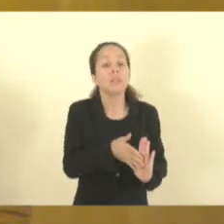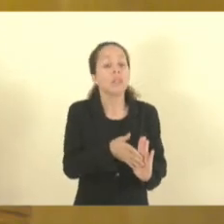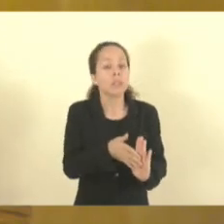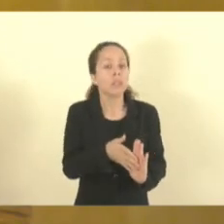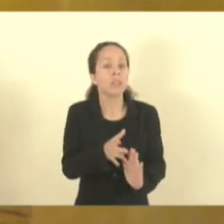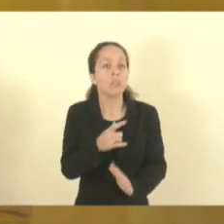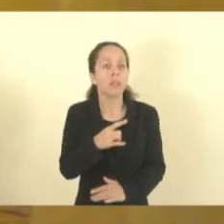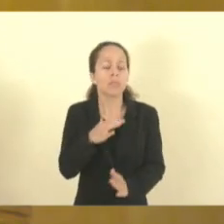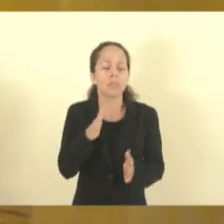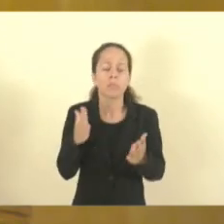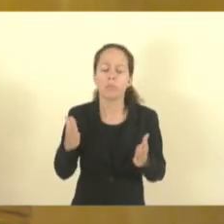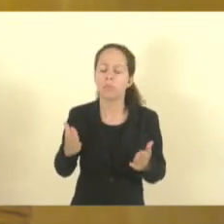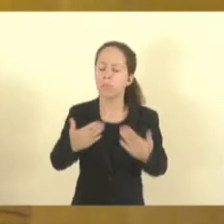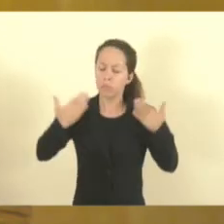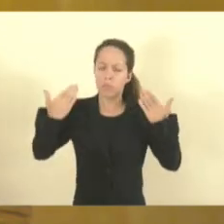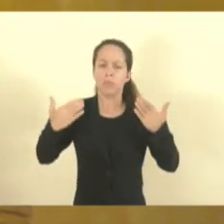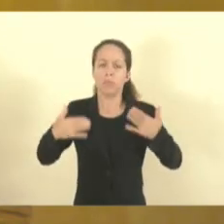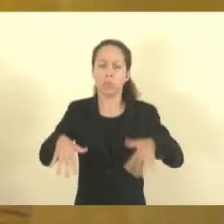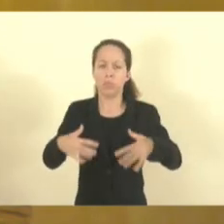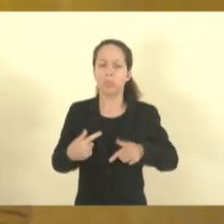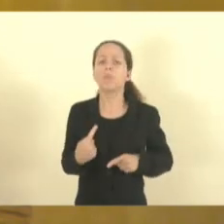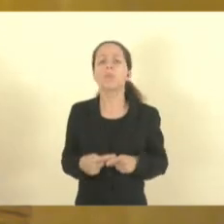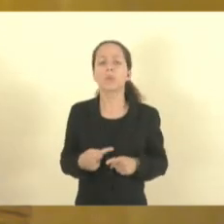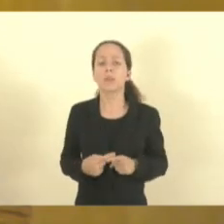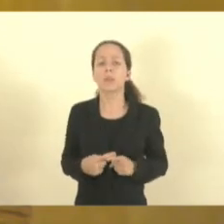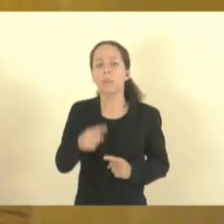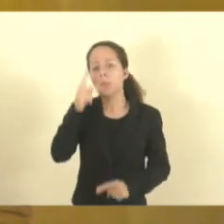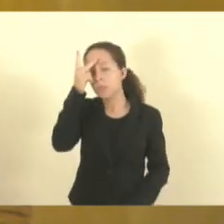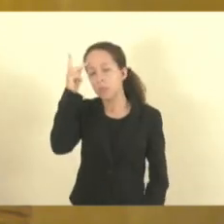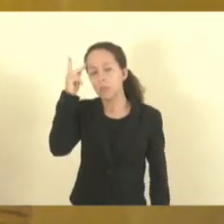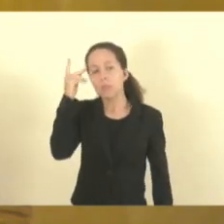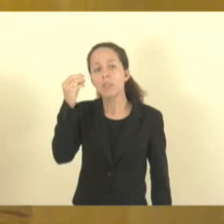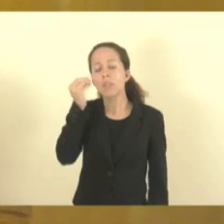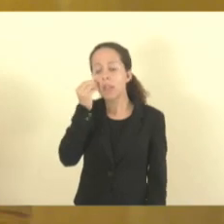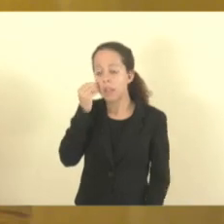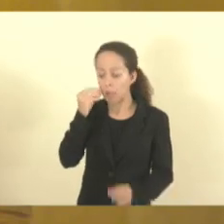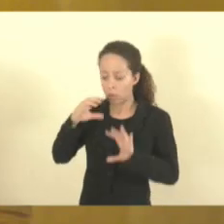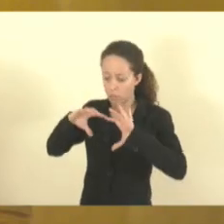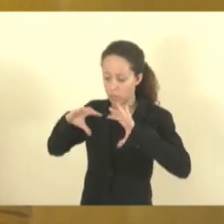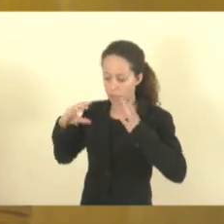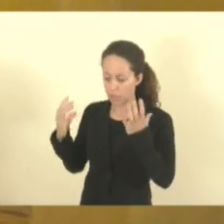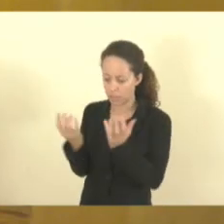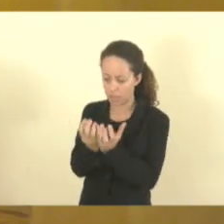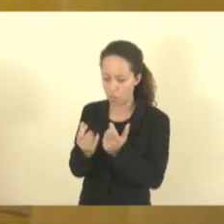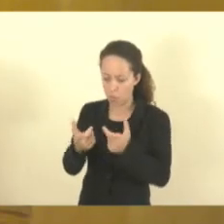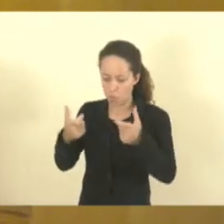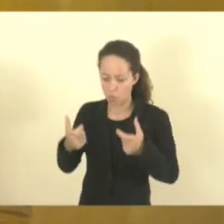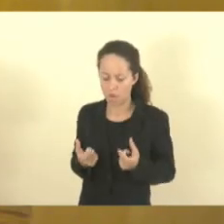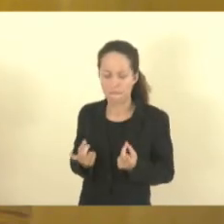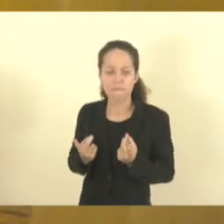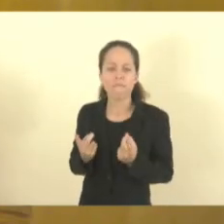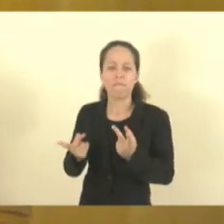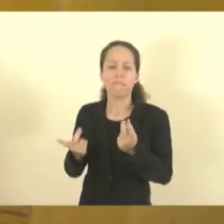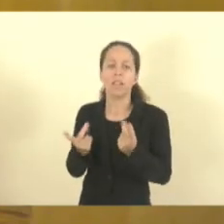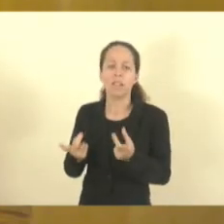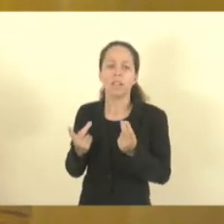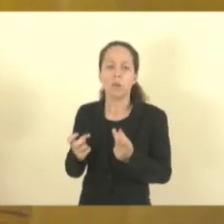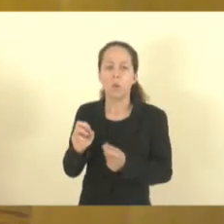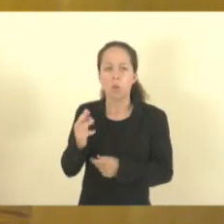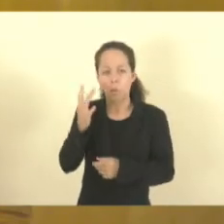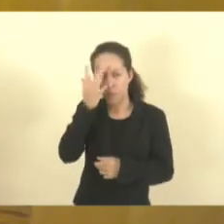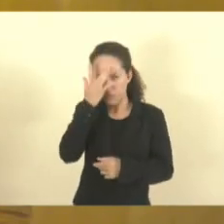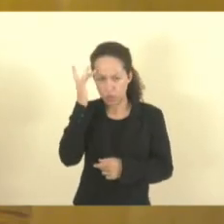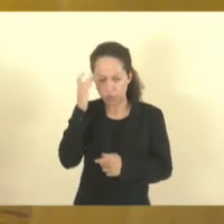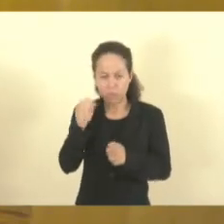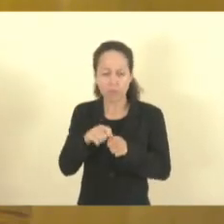novamente surpreendido com a tentativa de vender o estádio, alugar ou fazer daquilo uma atividade